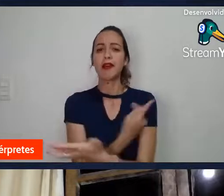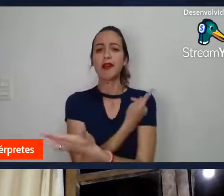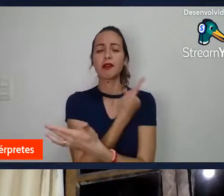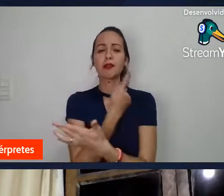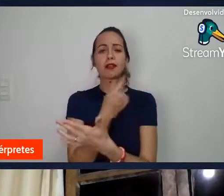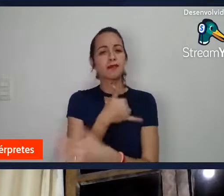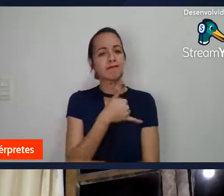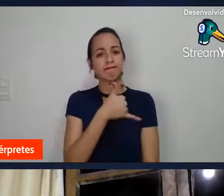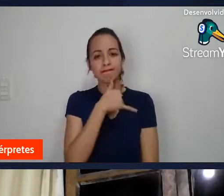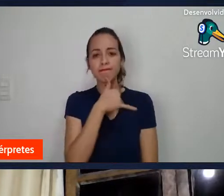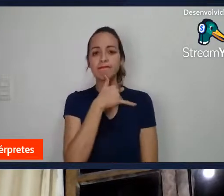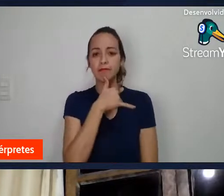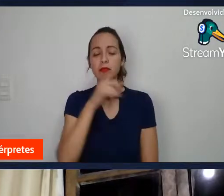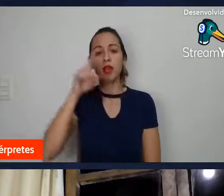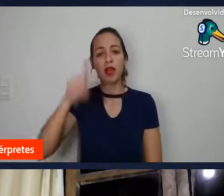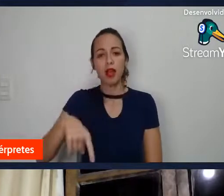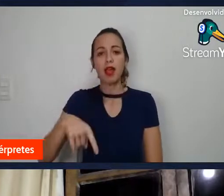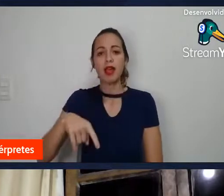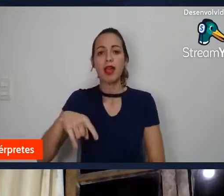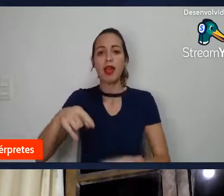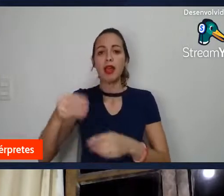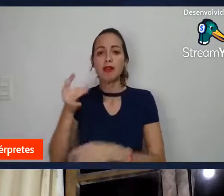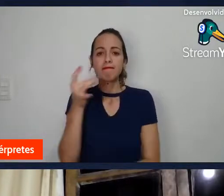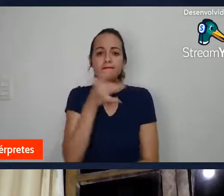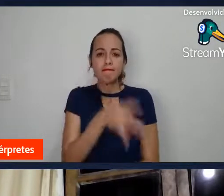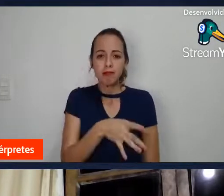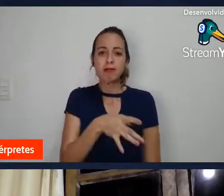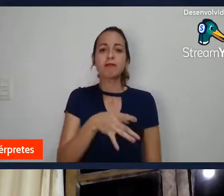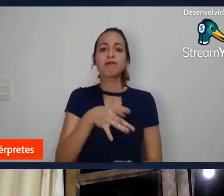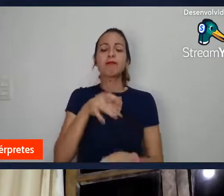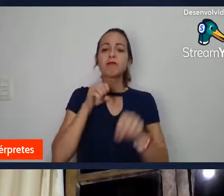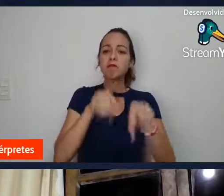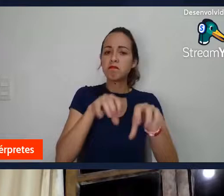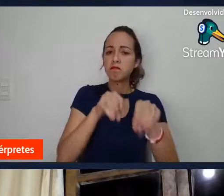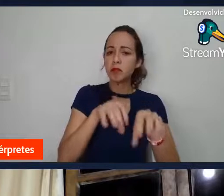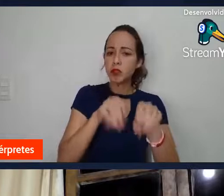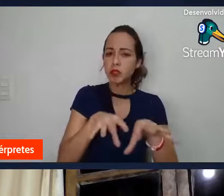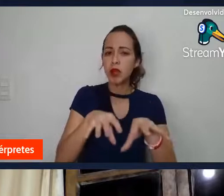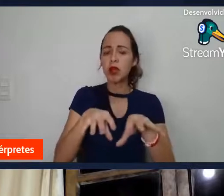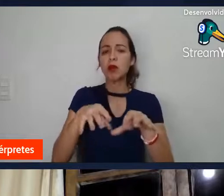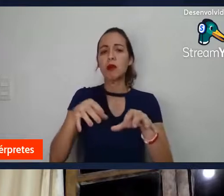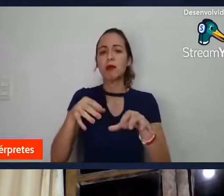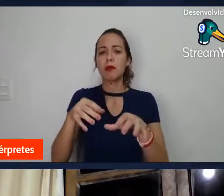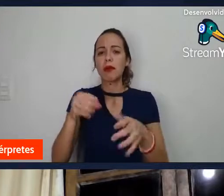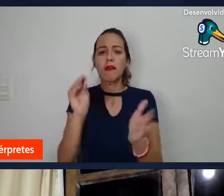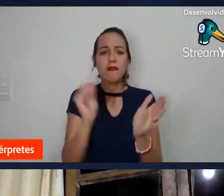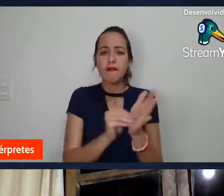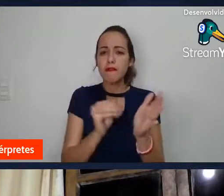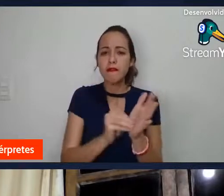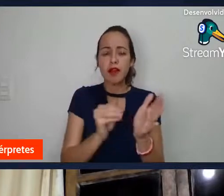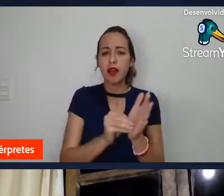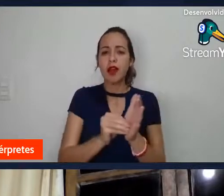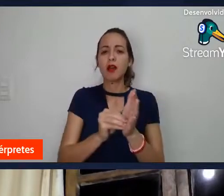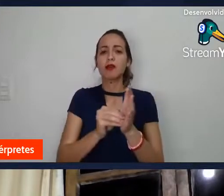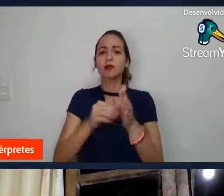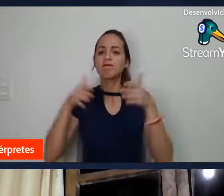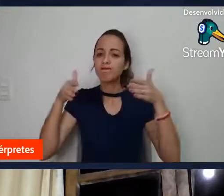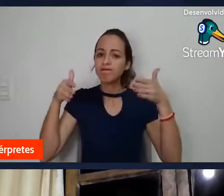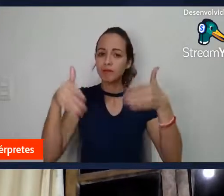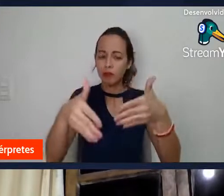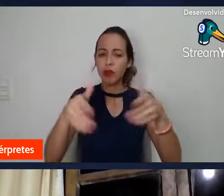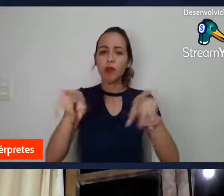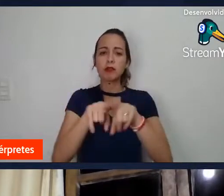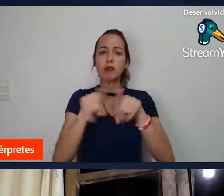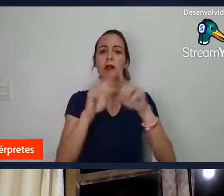como a militarização das escolas públicas, movimentos mal intencionados, como o movimento Escola